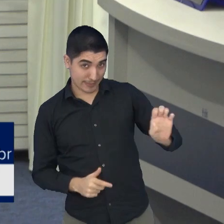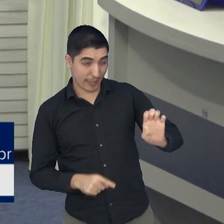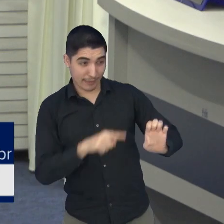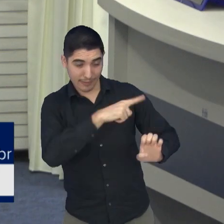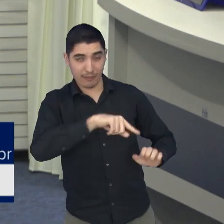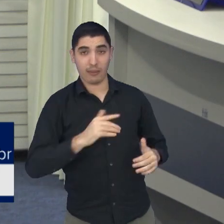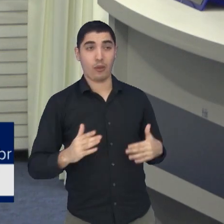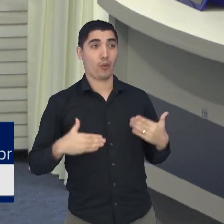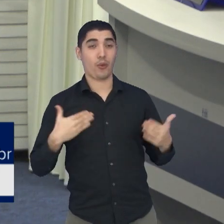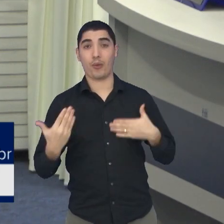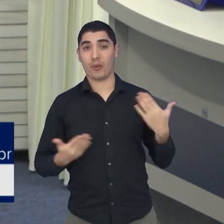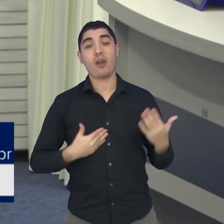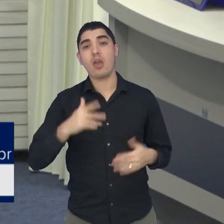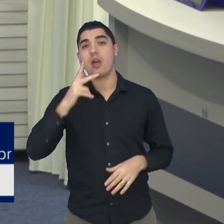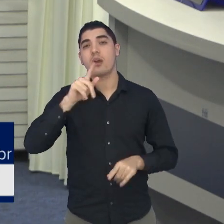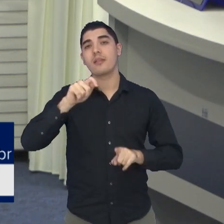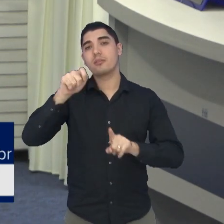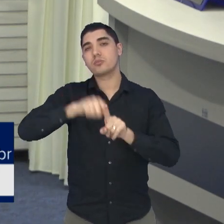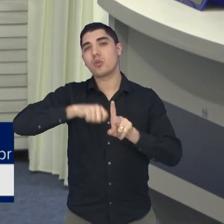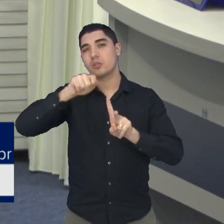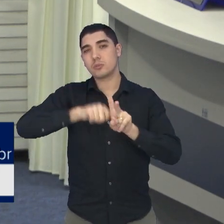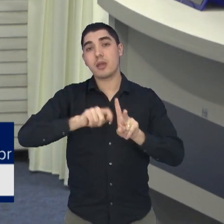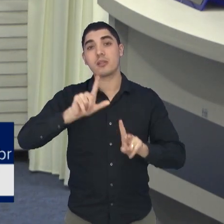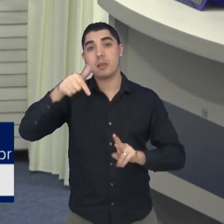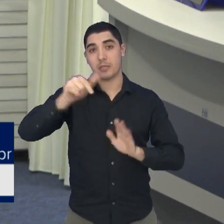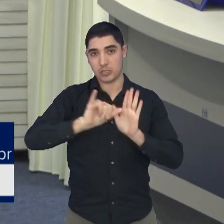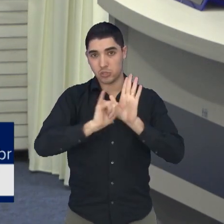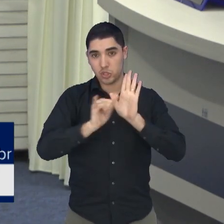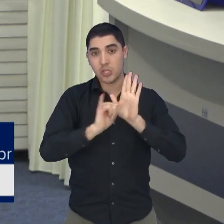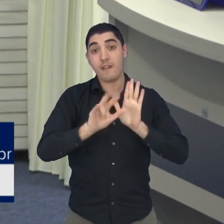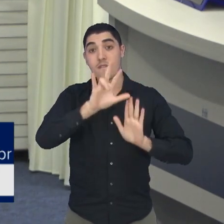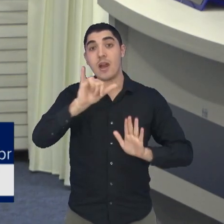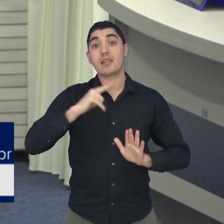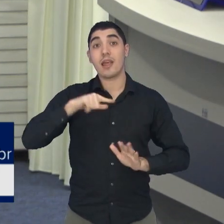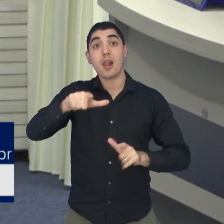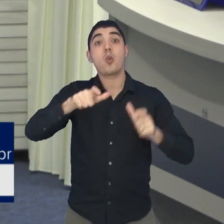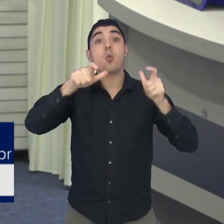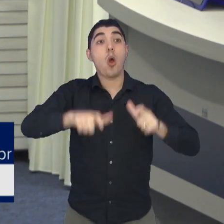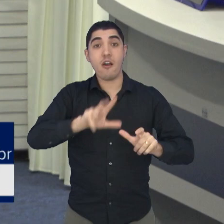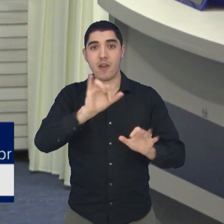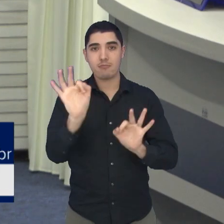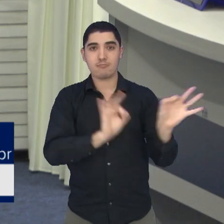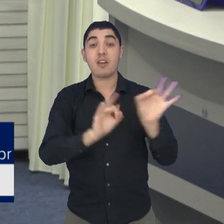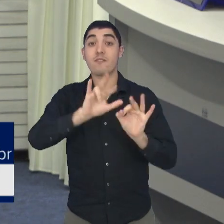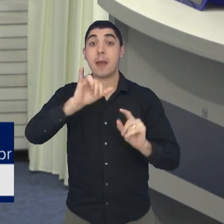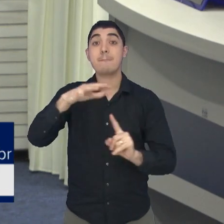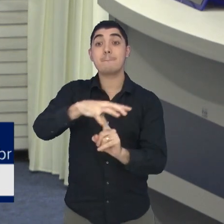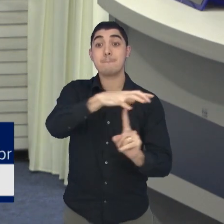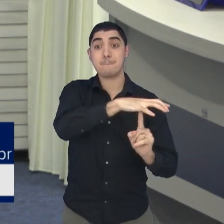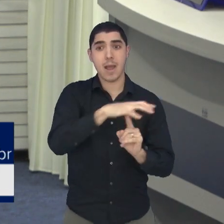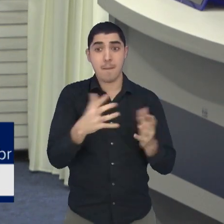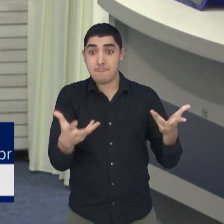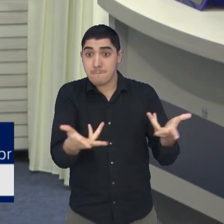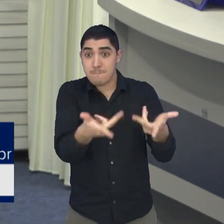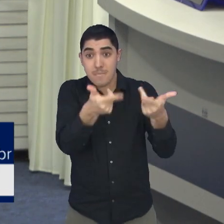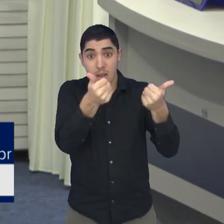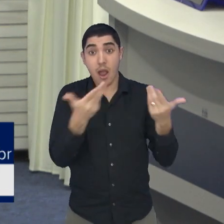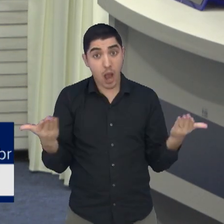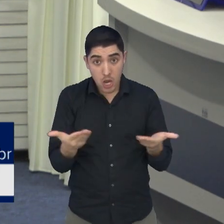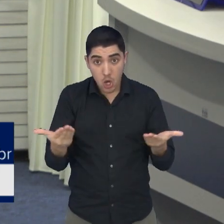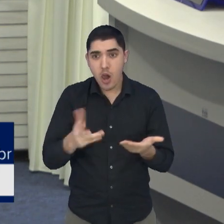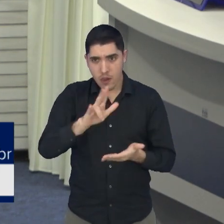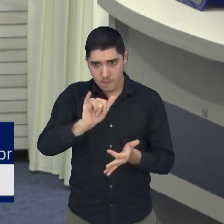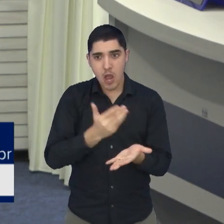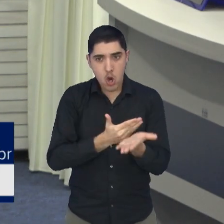eu acho que daqui 2 meses já sai a publicação digital ali, vai ser um parque maravilhoso. Poxa. Aquele pé vai sair dali, agora, esse ano já vai